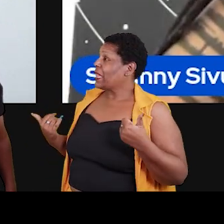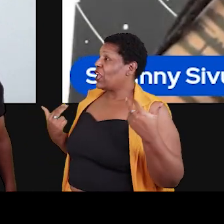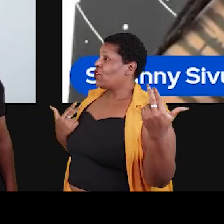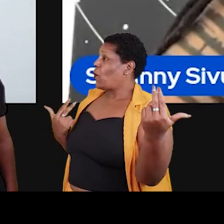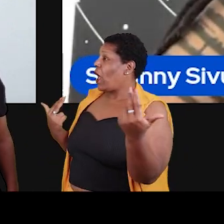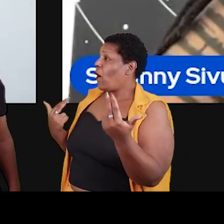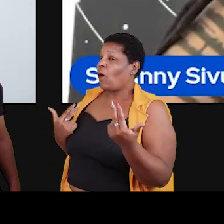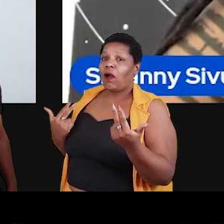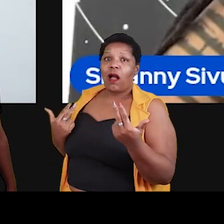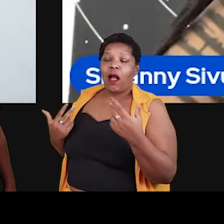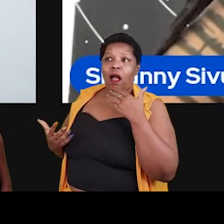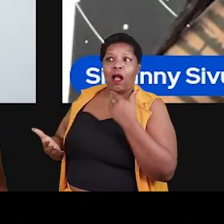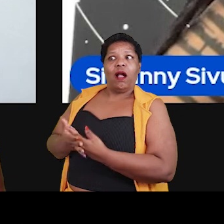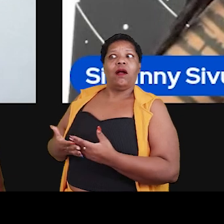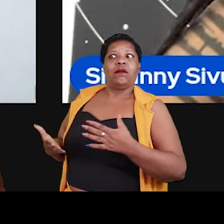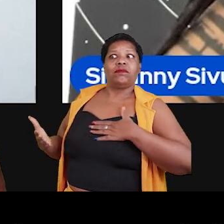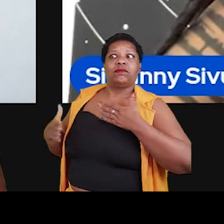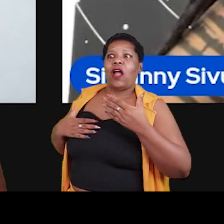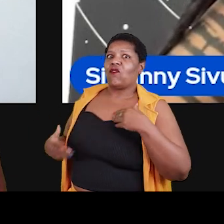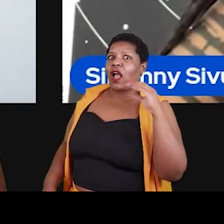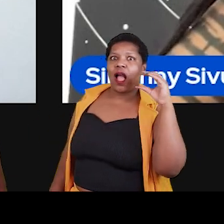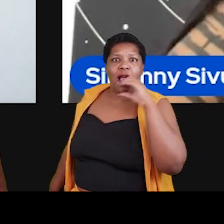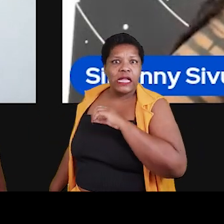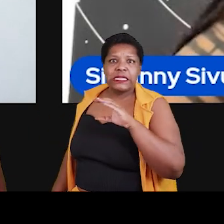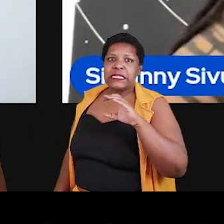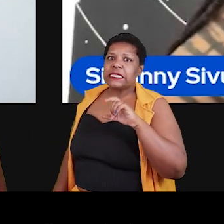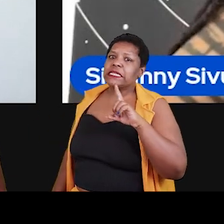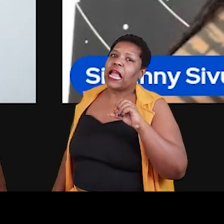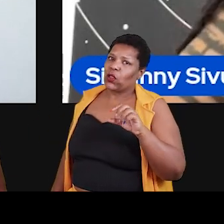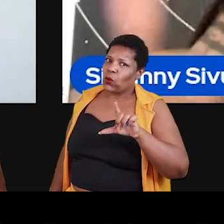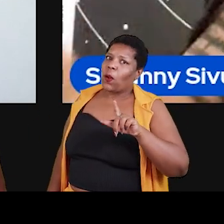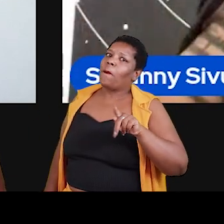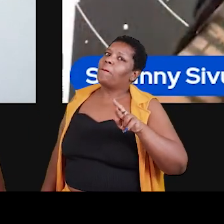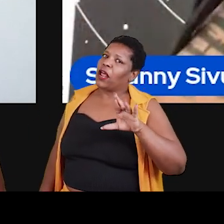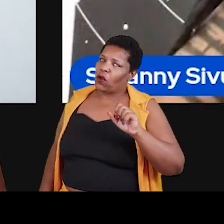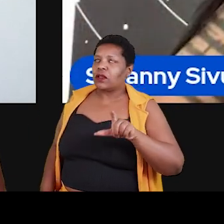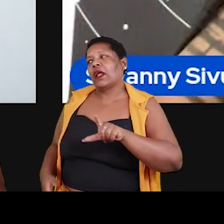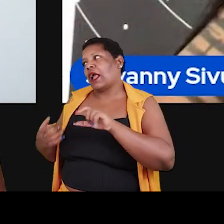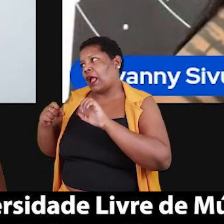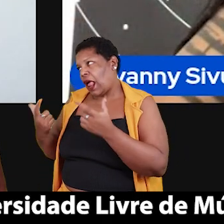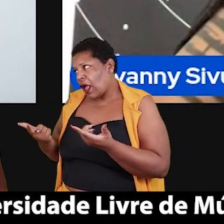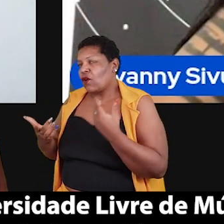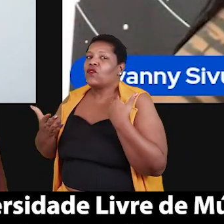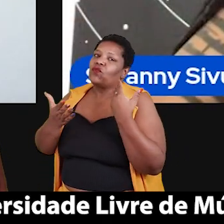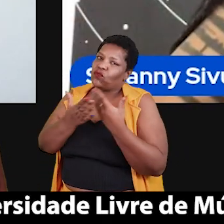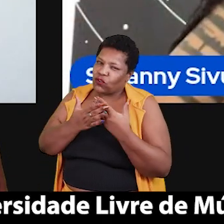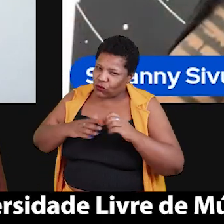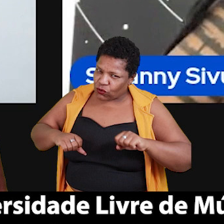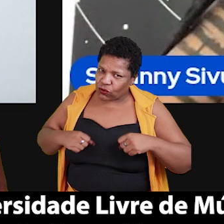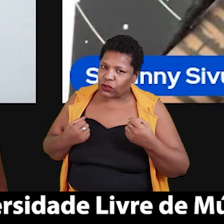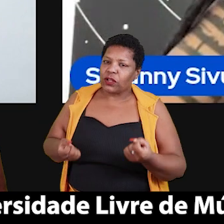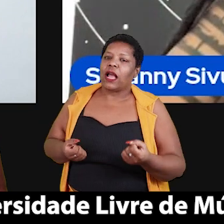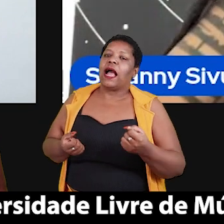eu. Assim, foi tudo muito precoce, sabe? Aí, lógico, depois eu fui estudar, fui para a